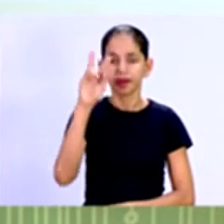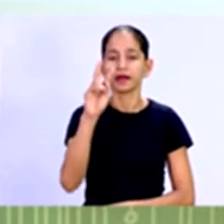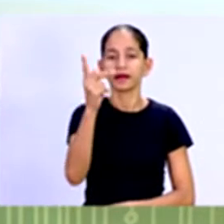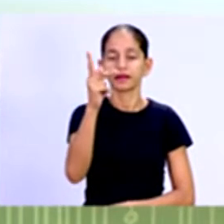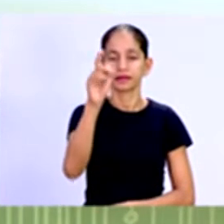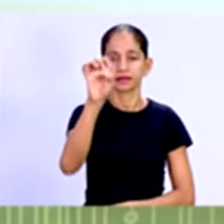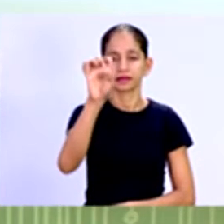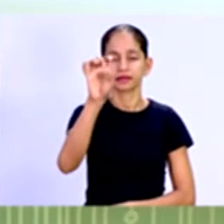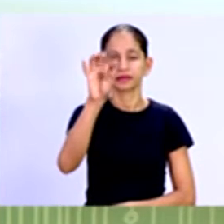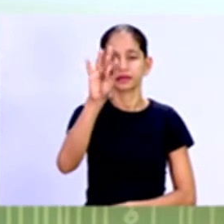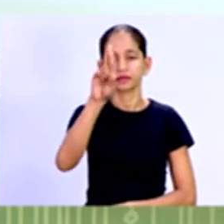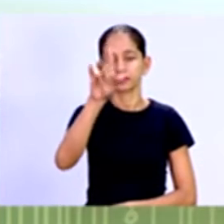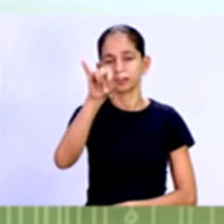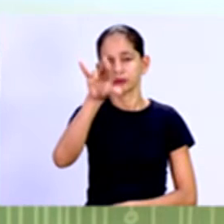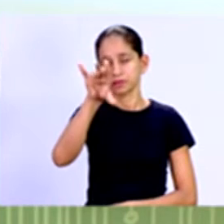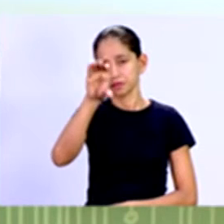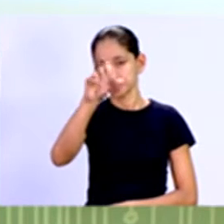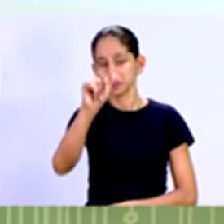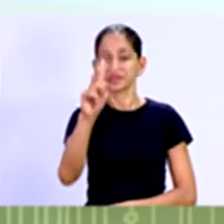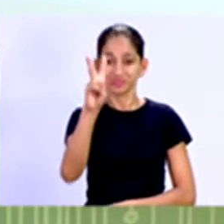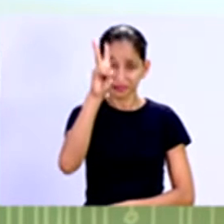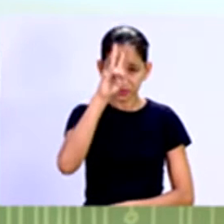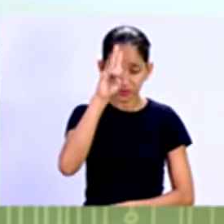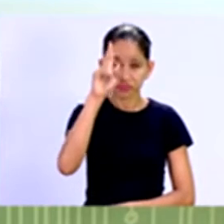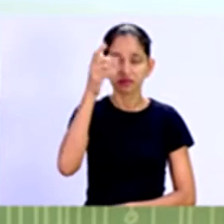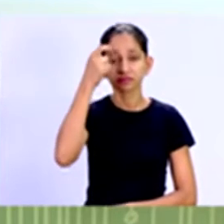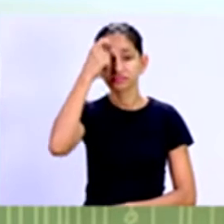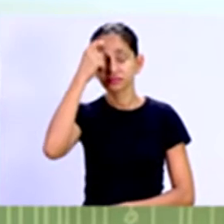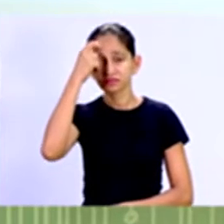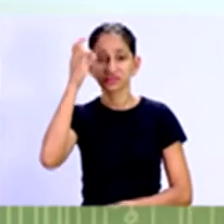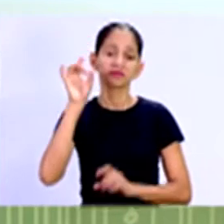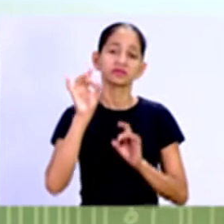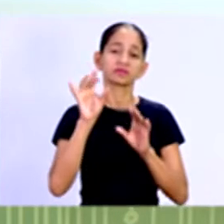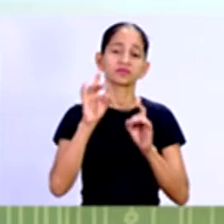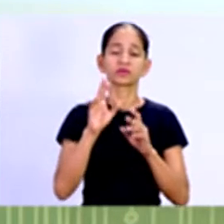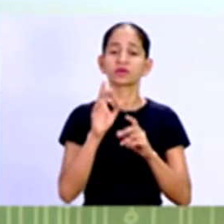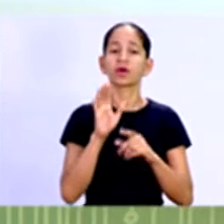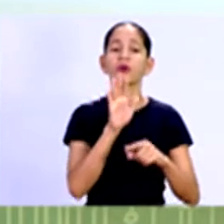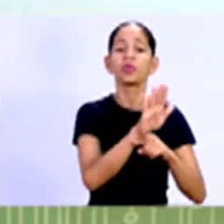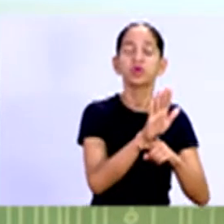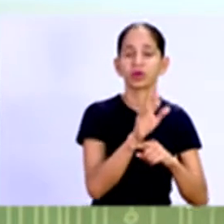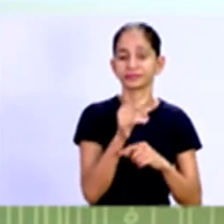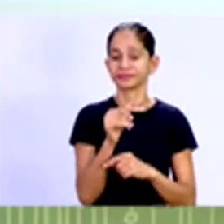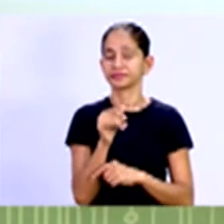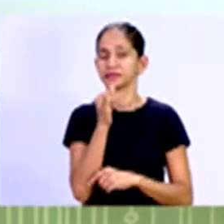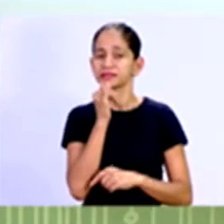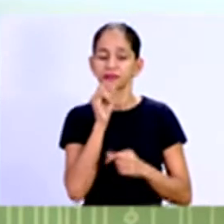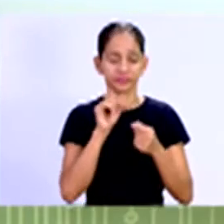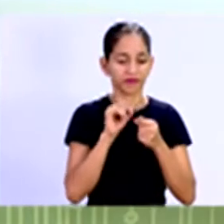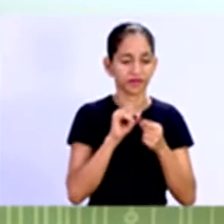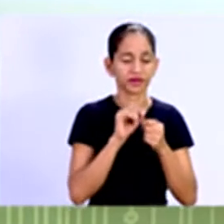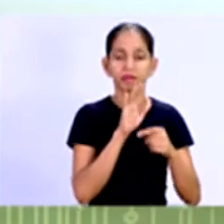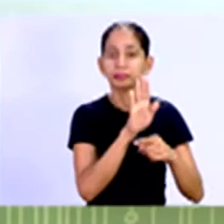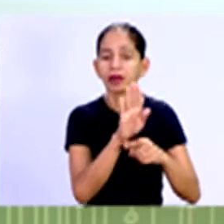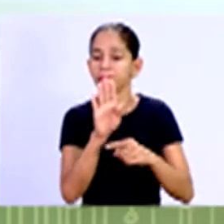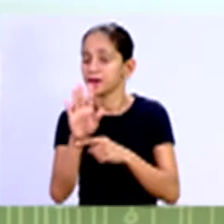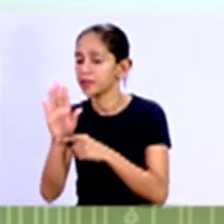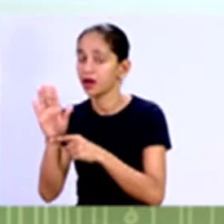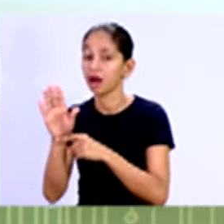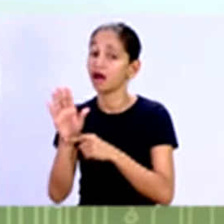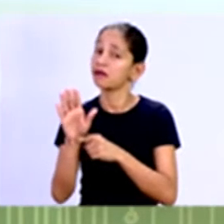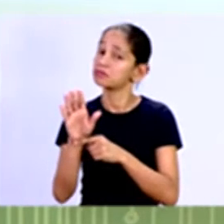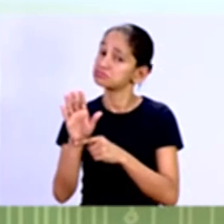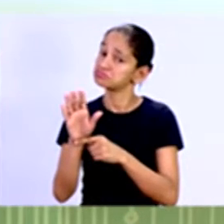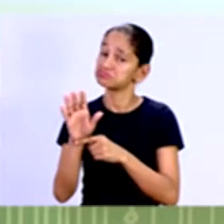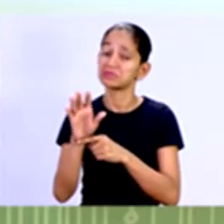aquela moral, aquele sujeito que só age em função de outras pessoas. Então, se não tem ninguém olhando, eu não vou fazer a